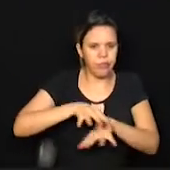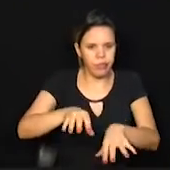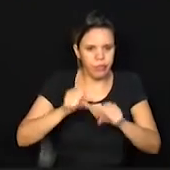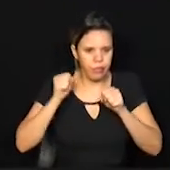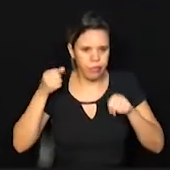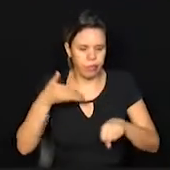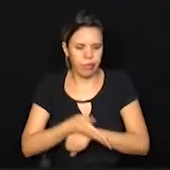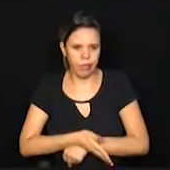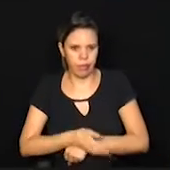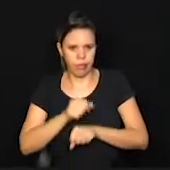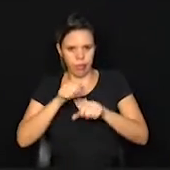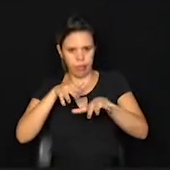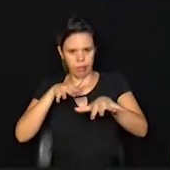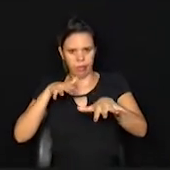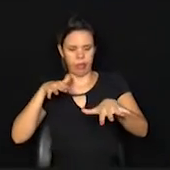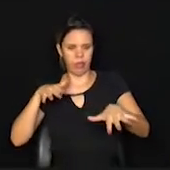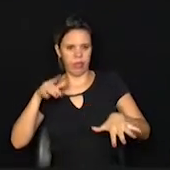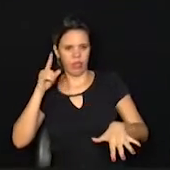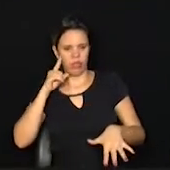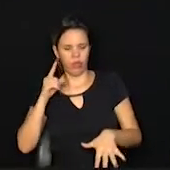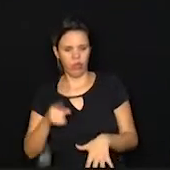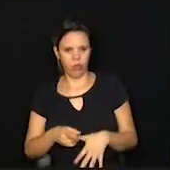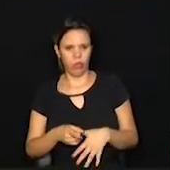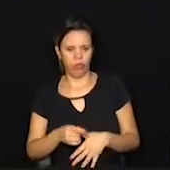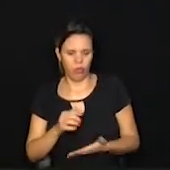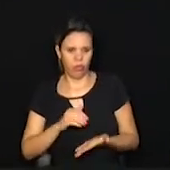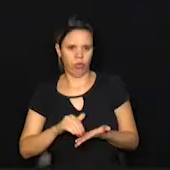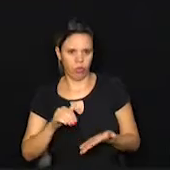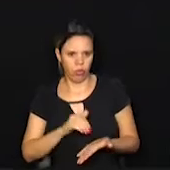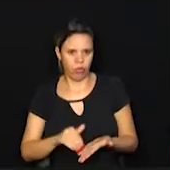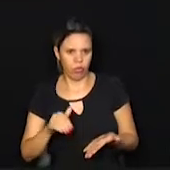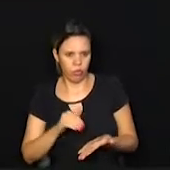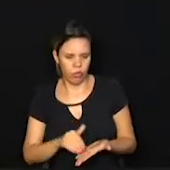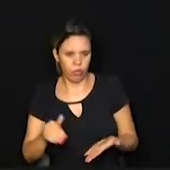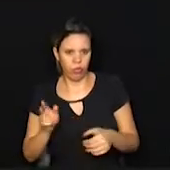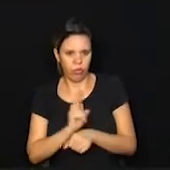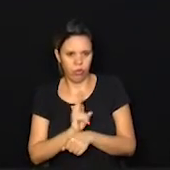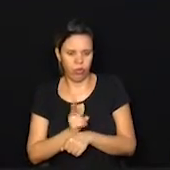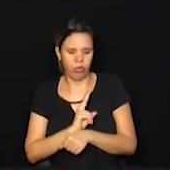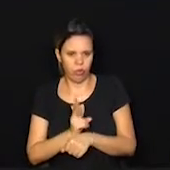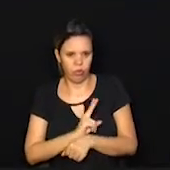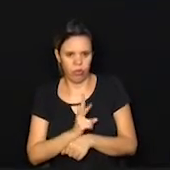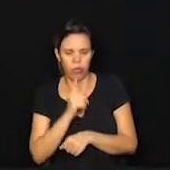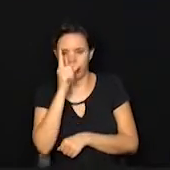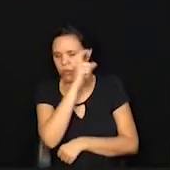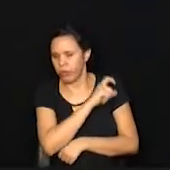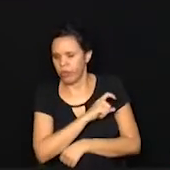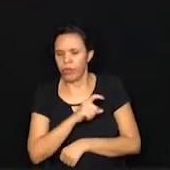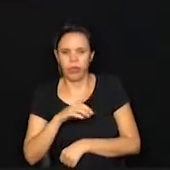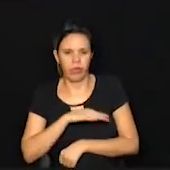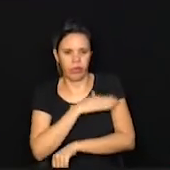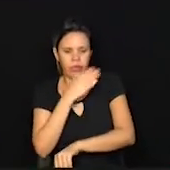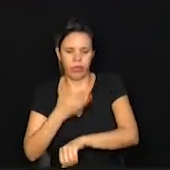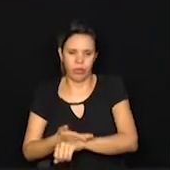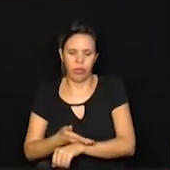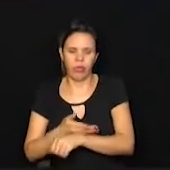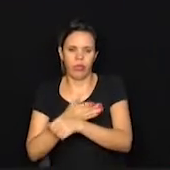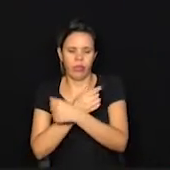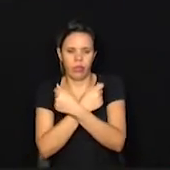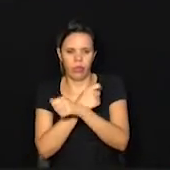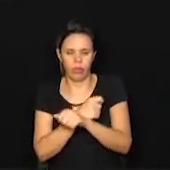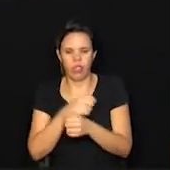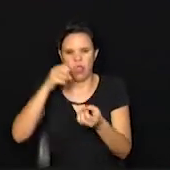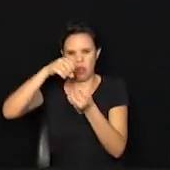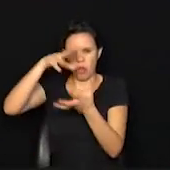era aquele Erasmo Dias Secretário de Segurança de São Paulo foi uma Barbalho na PUC né com bomba de gás